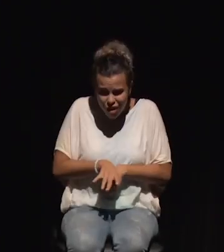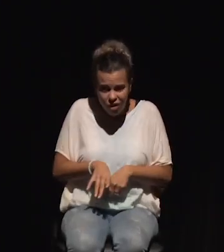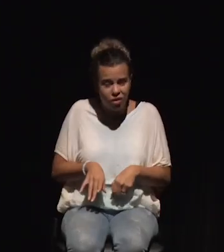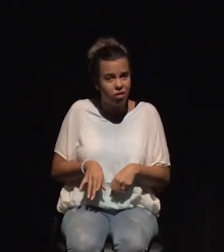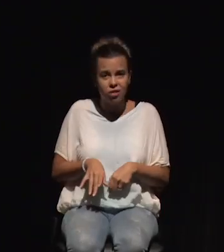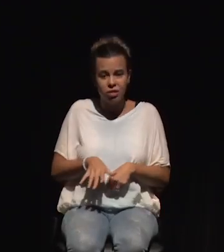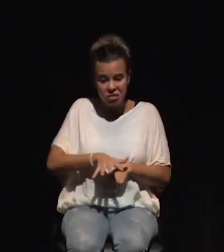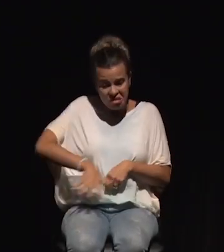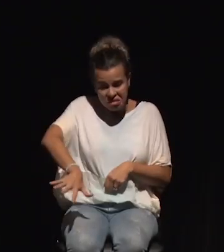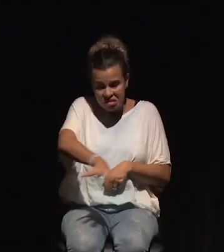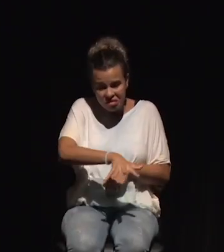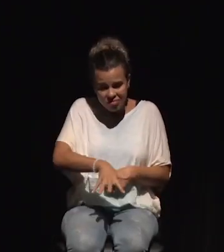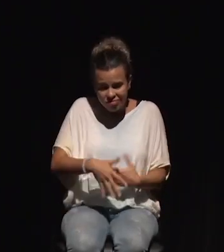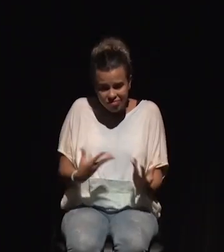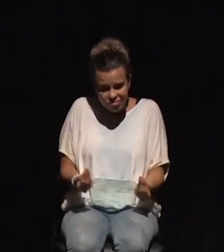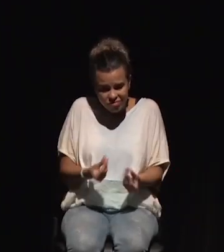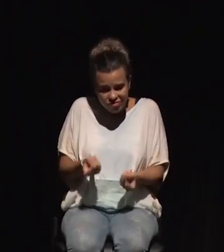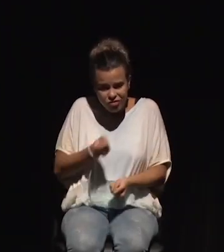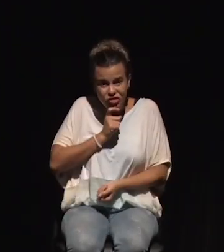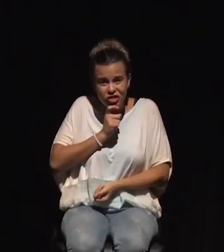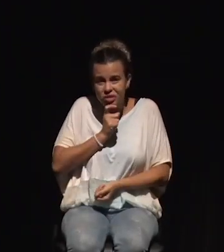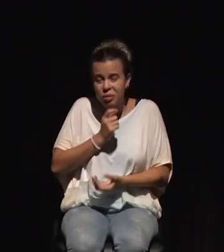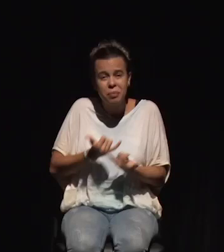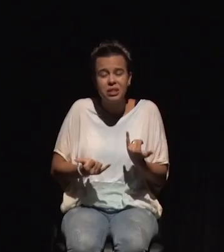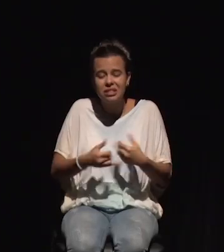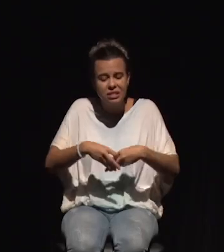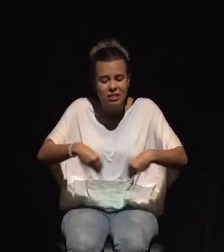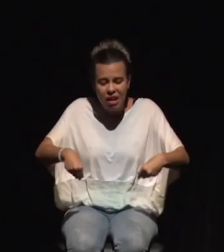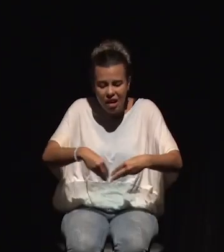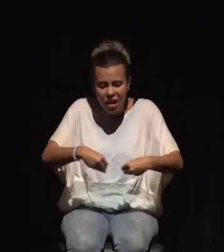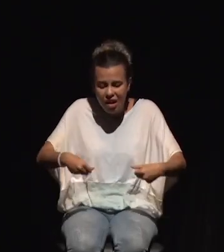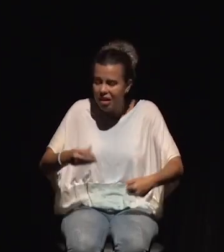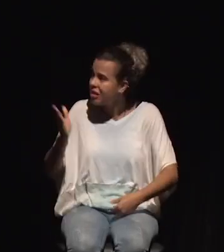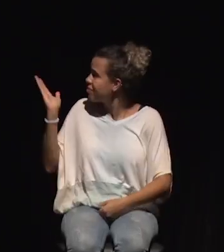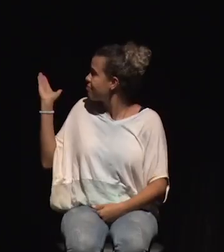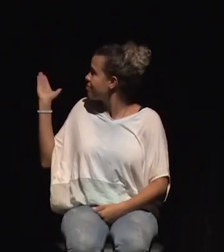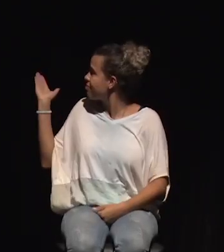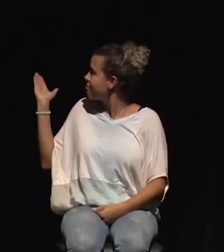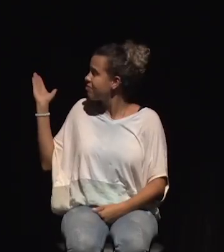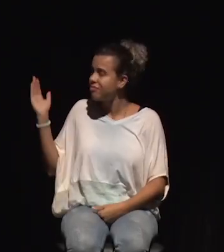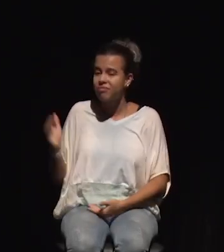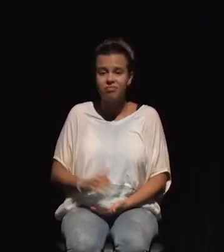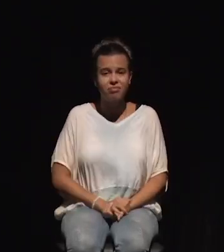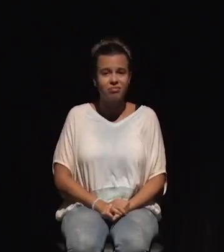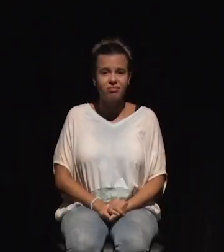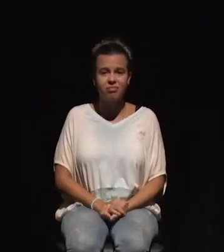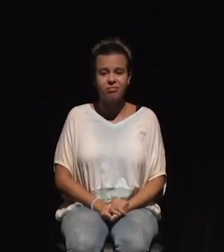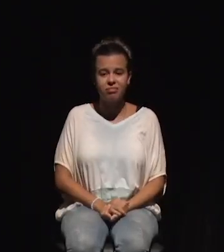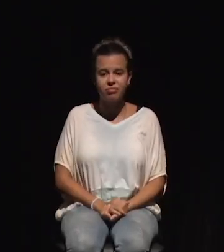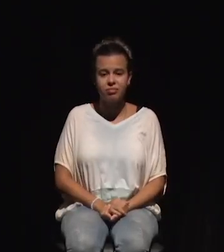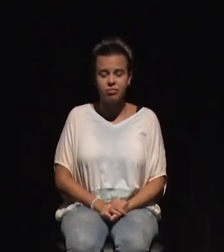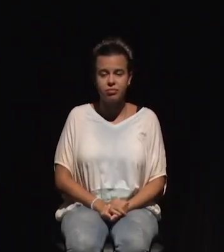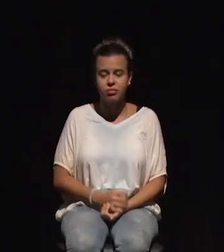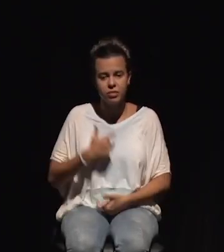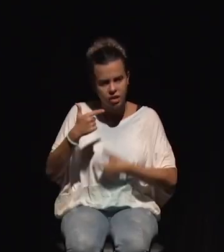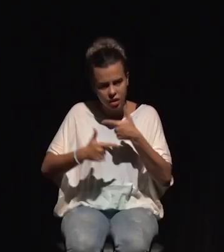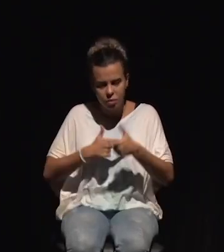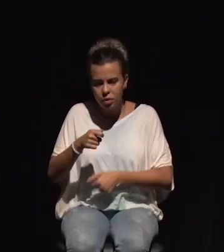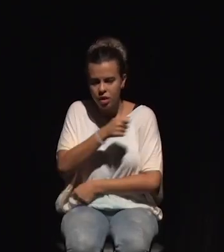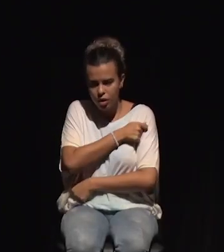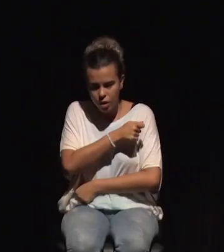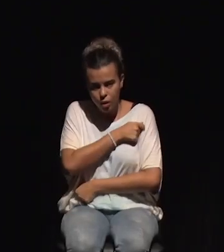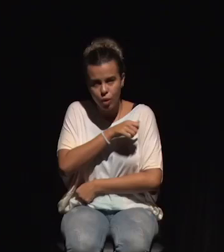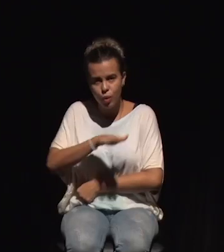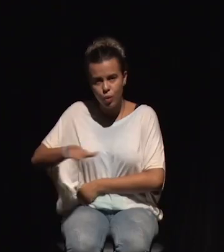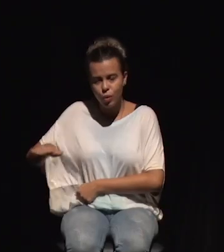resultado né esse é o tipo de terra que resulta de uma monocultura a gente trabalhou com alunos da